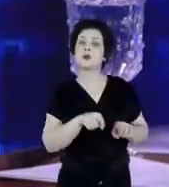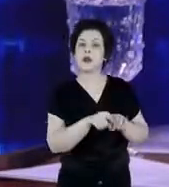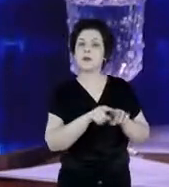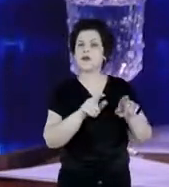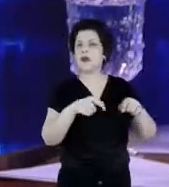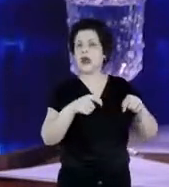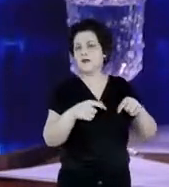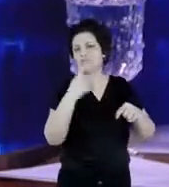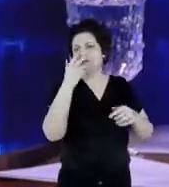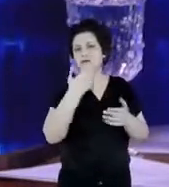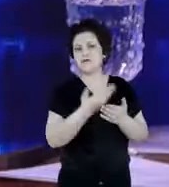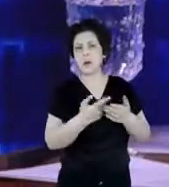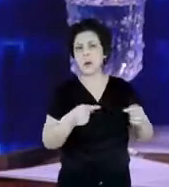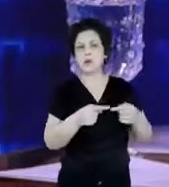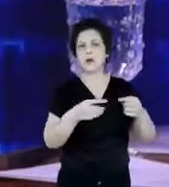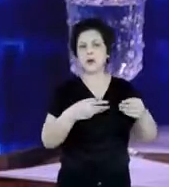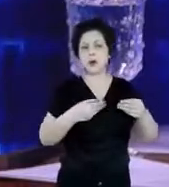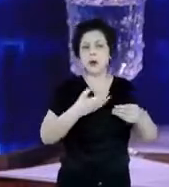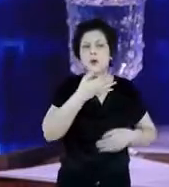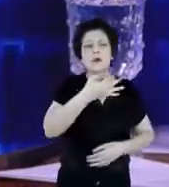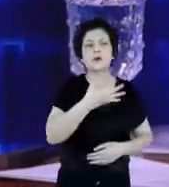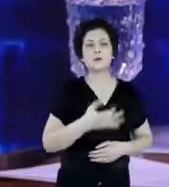A gente tem aqui